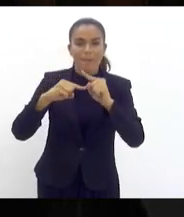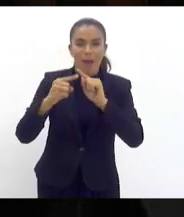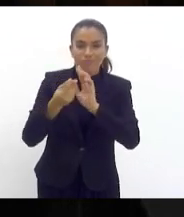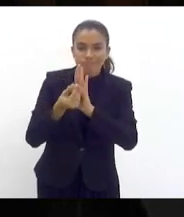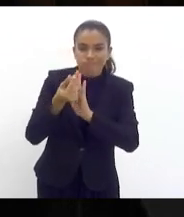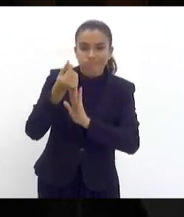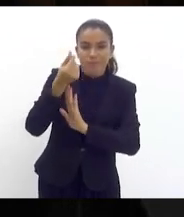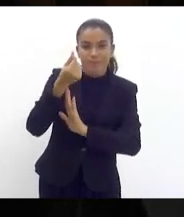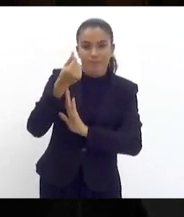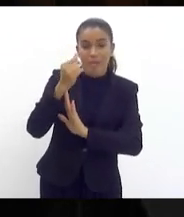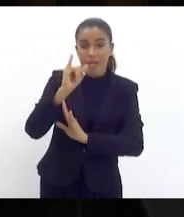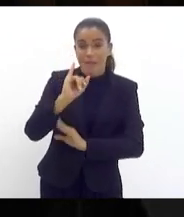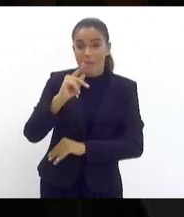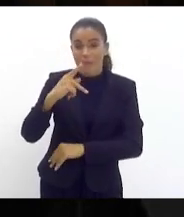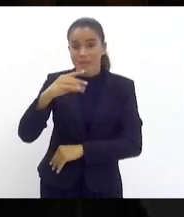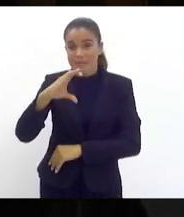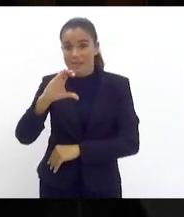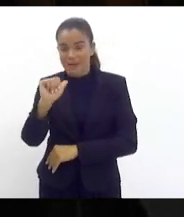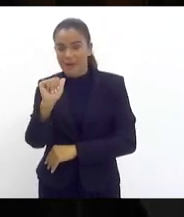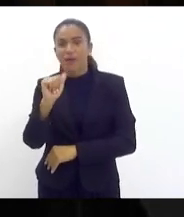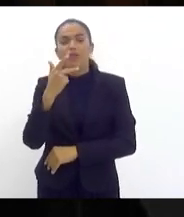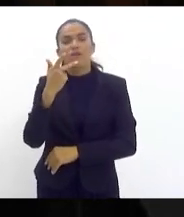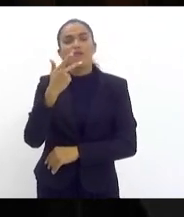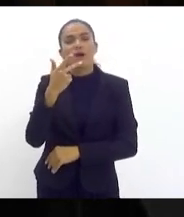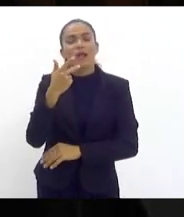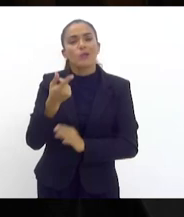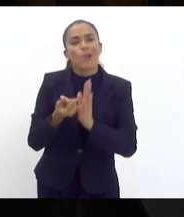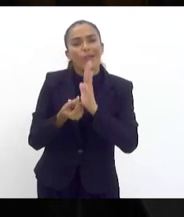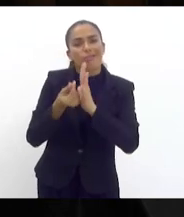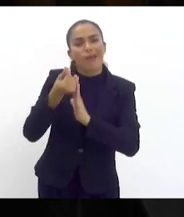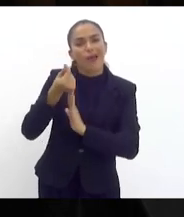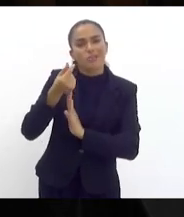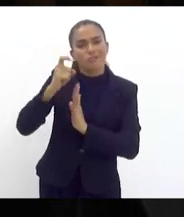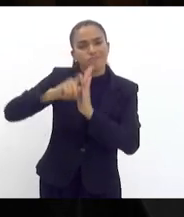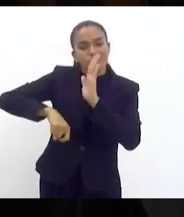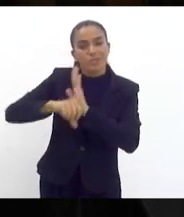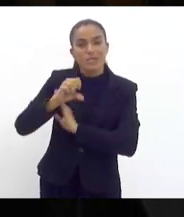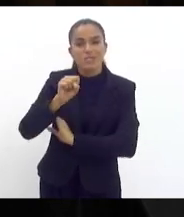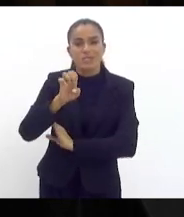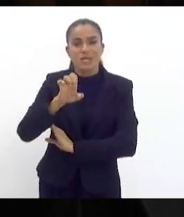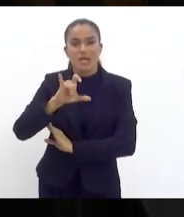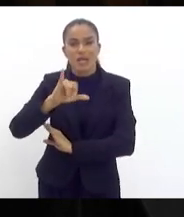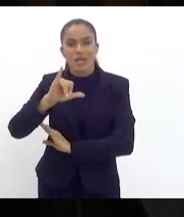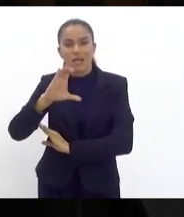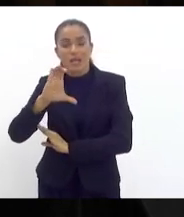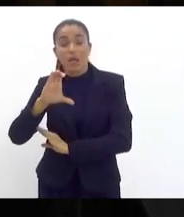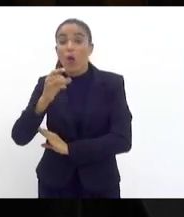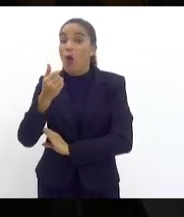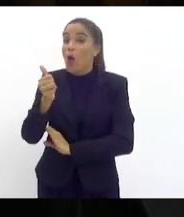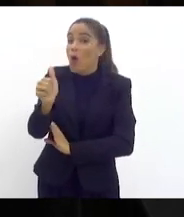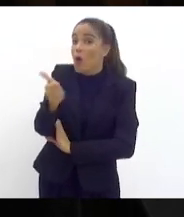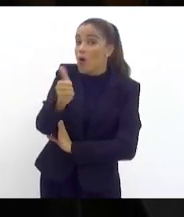IPCA, eu estou falando numa taxa Selic de